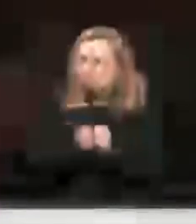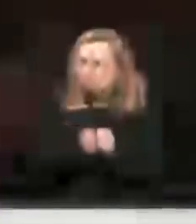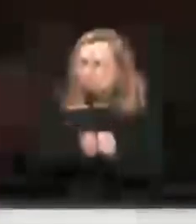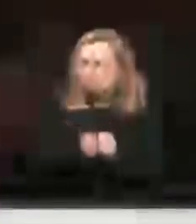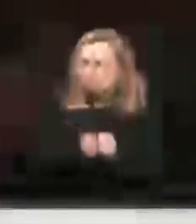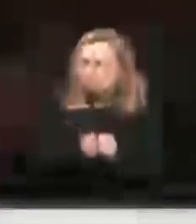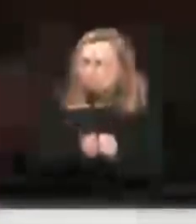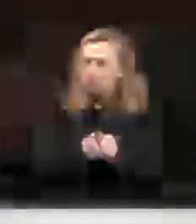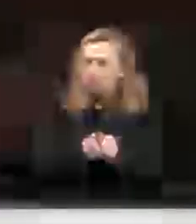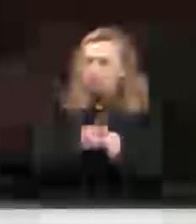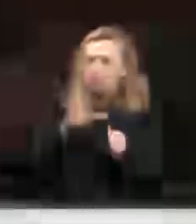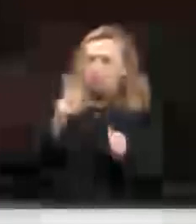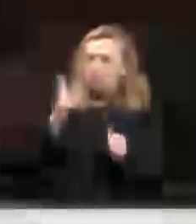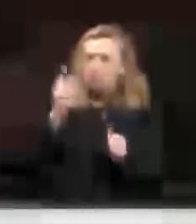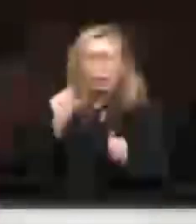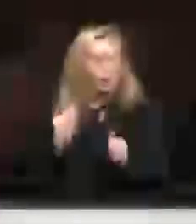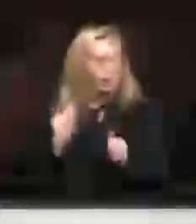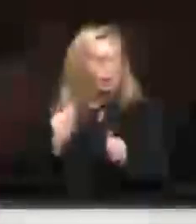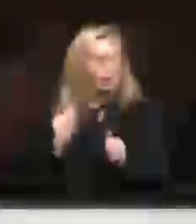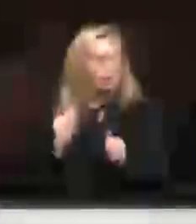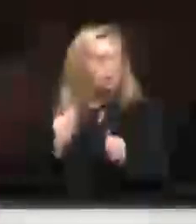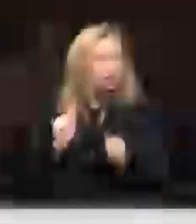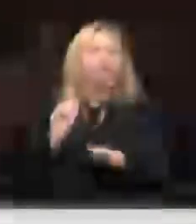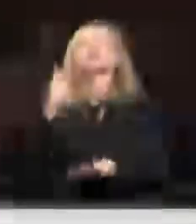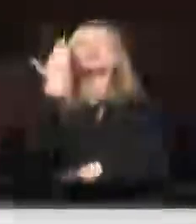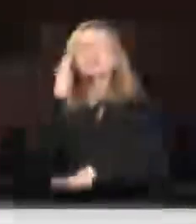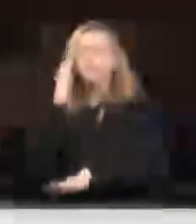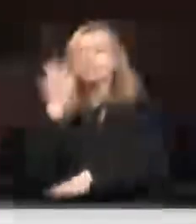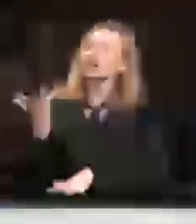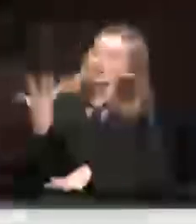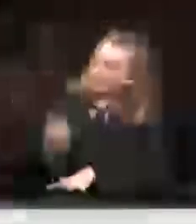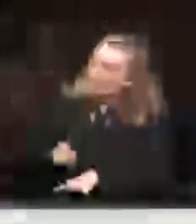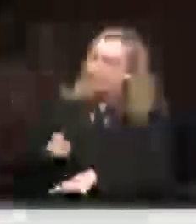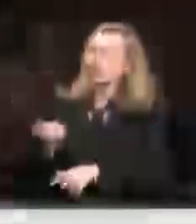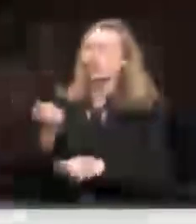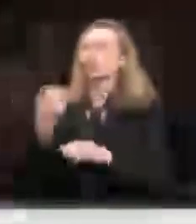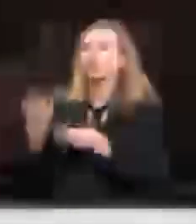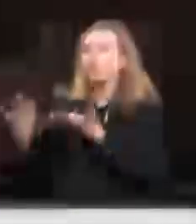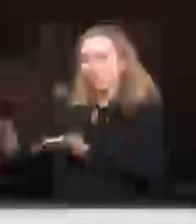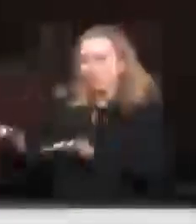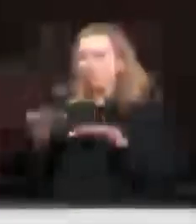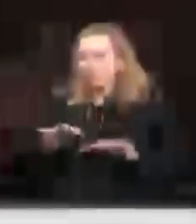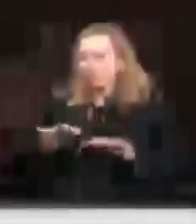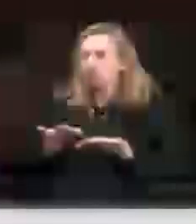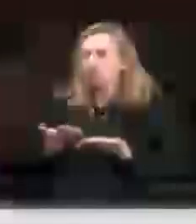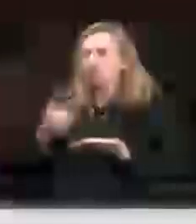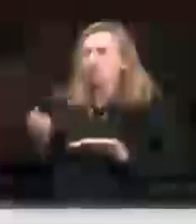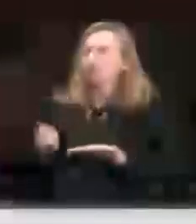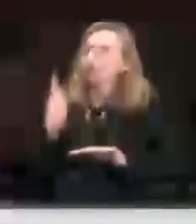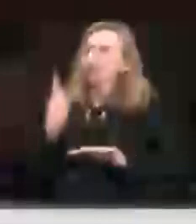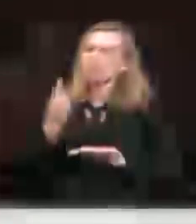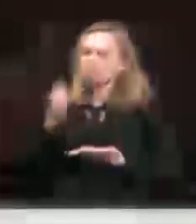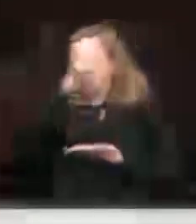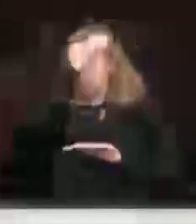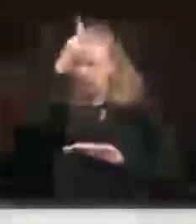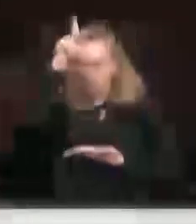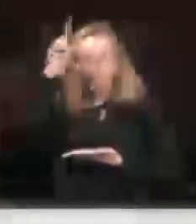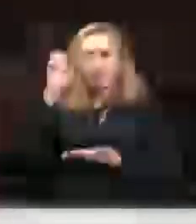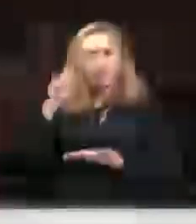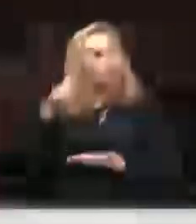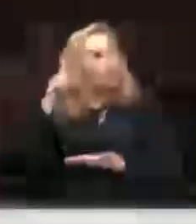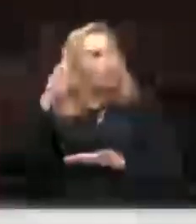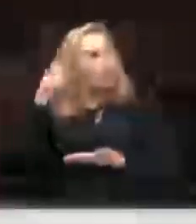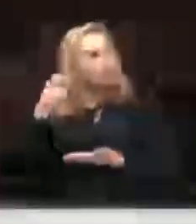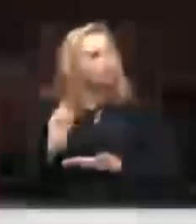chapa e tendo aceito o convite do ex-prefeito Eduardo Paes, que me foi feito no